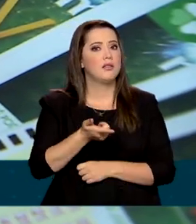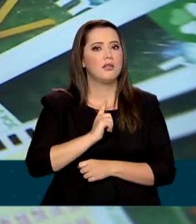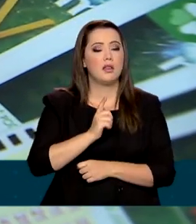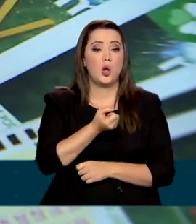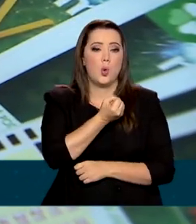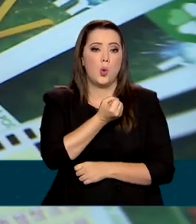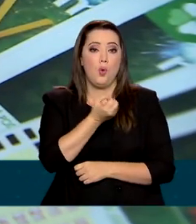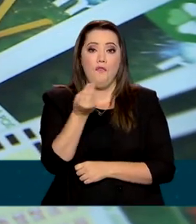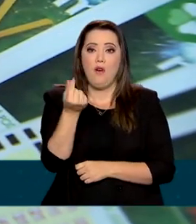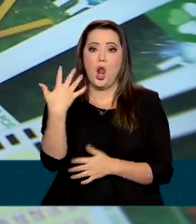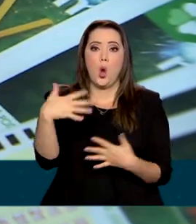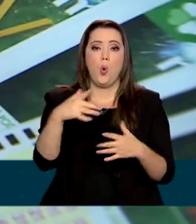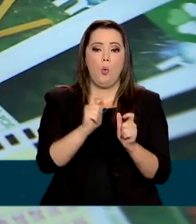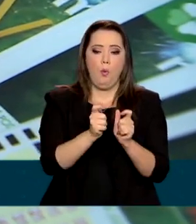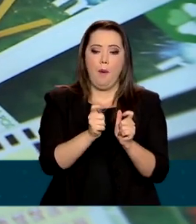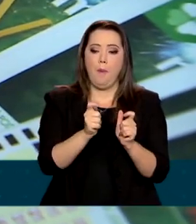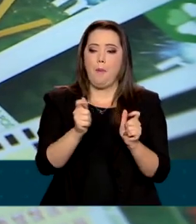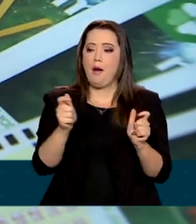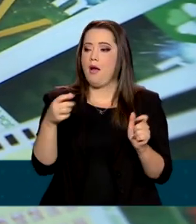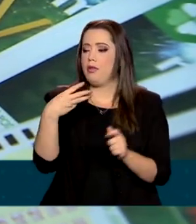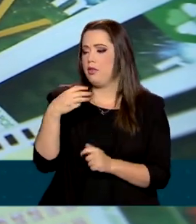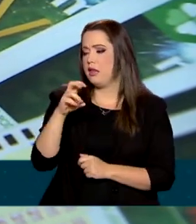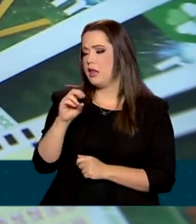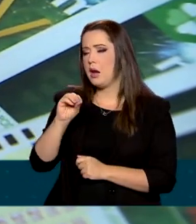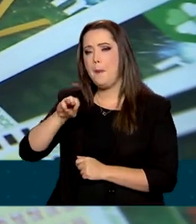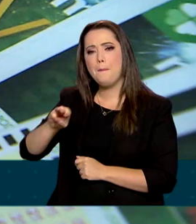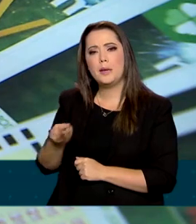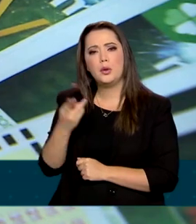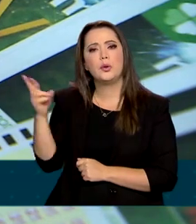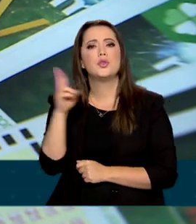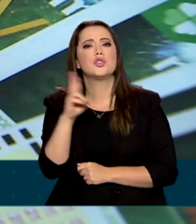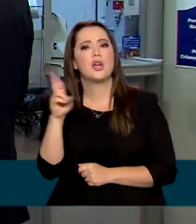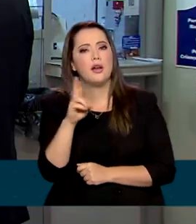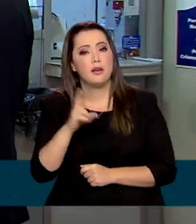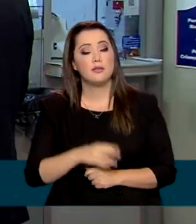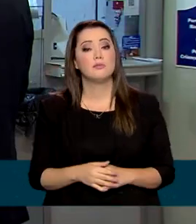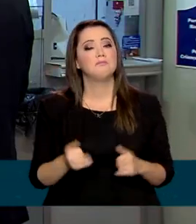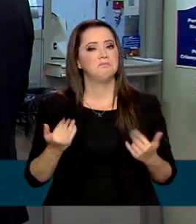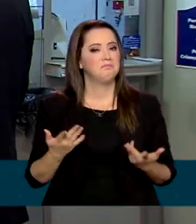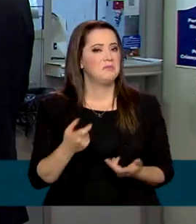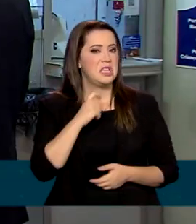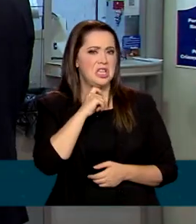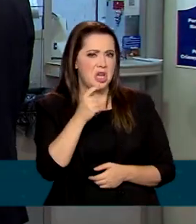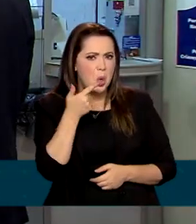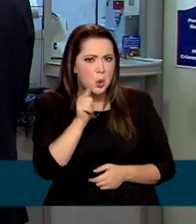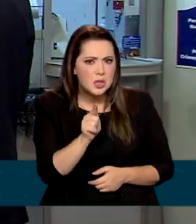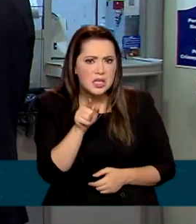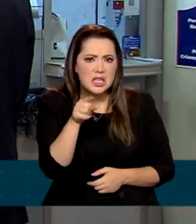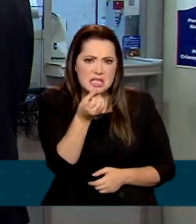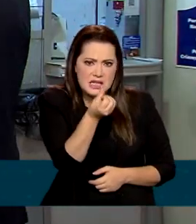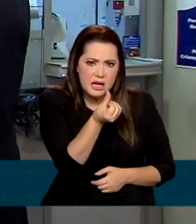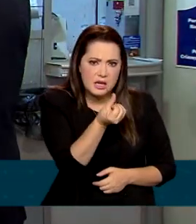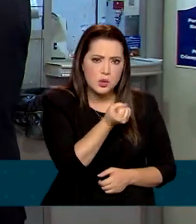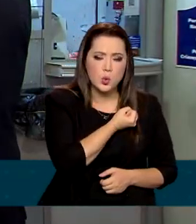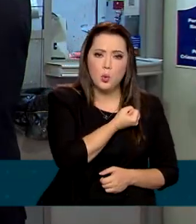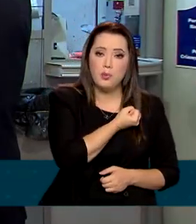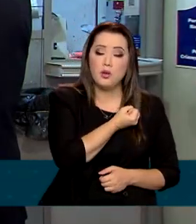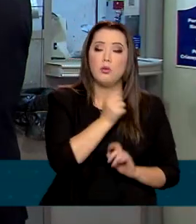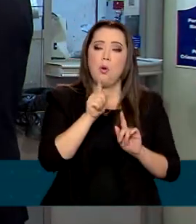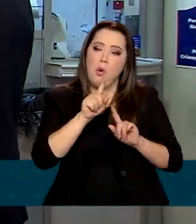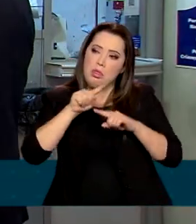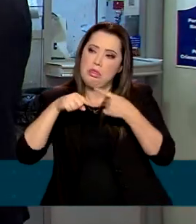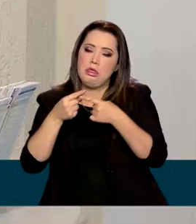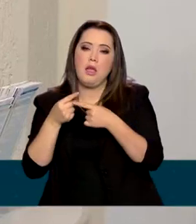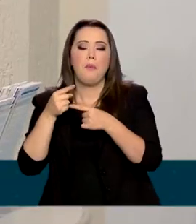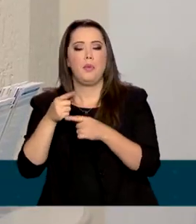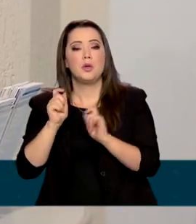da história, cerca de 350 milhões de reais. Se ninguém acertar as 6 dezenas, o prêmio passa